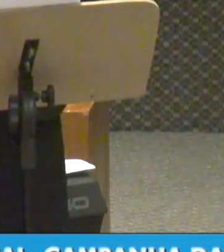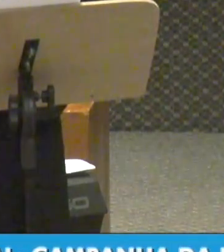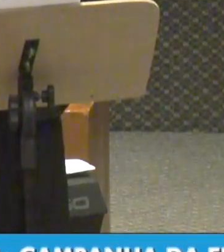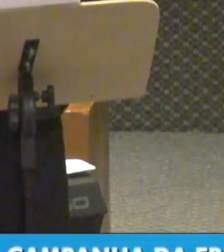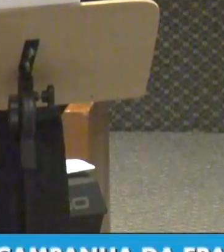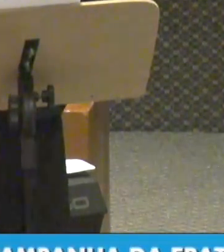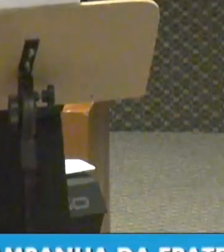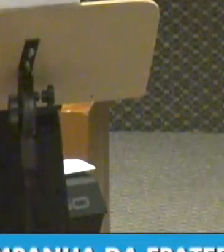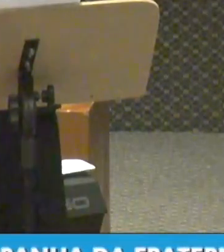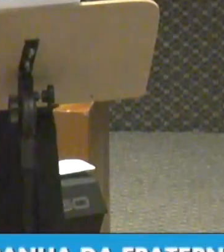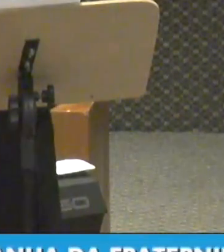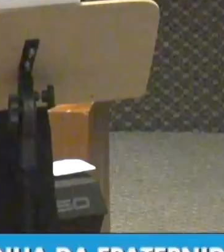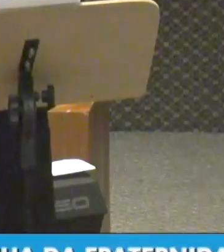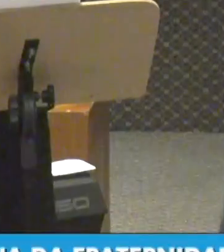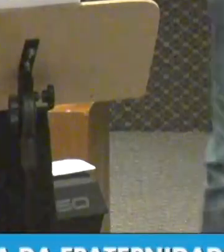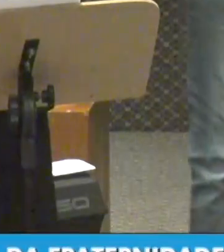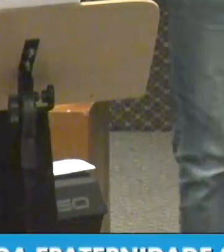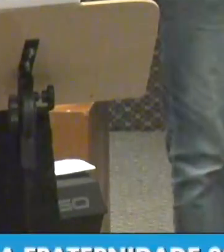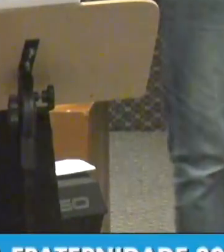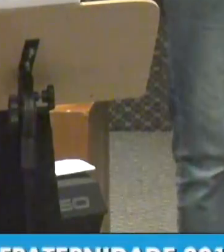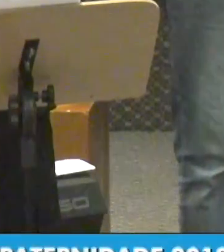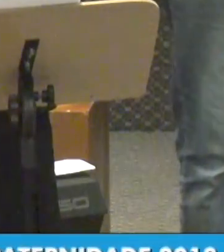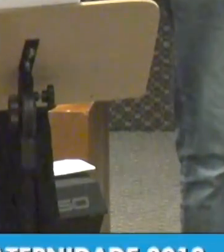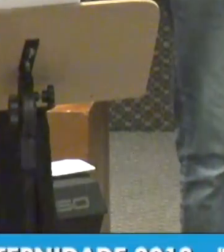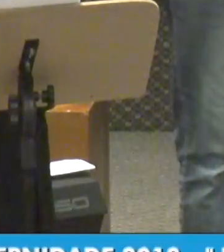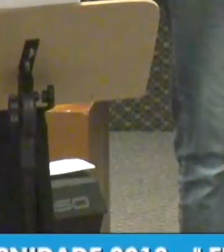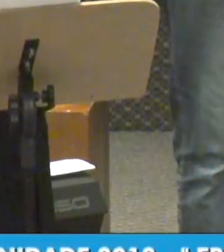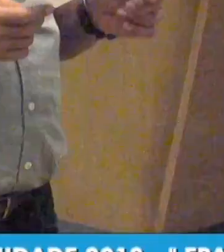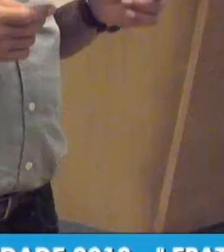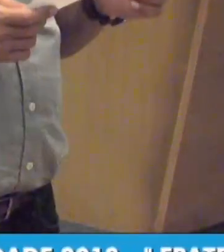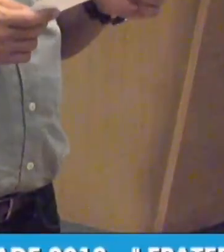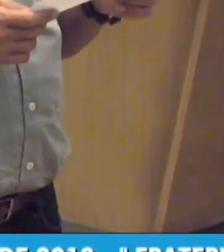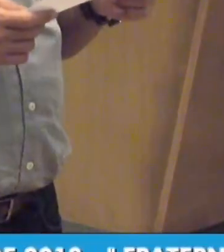De superar a violência